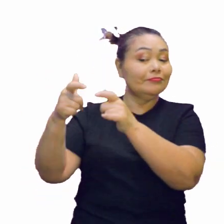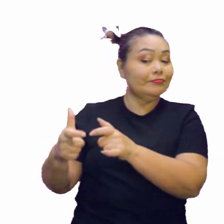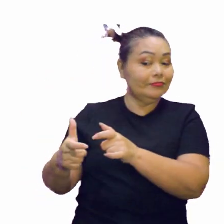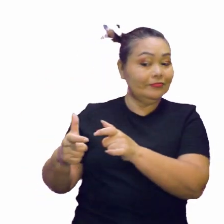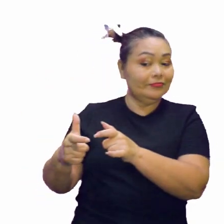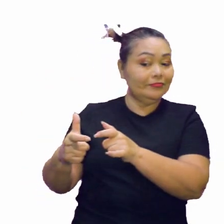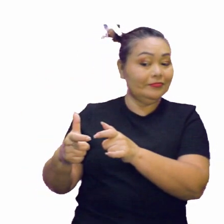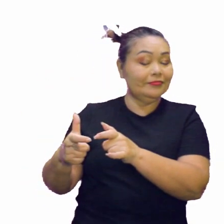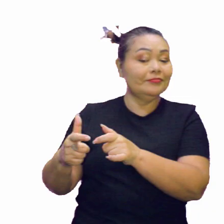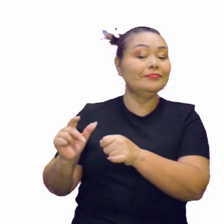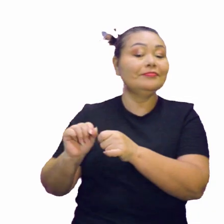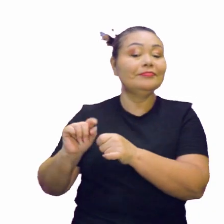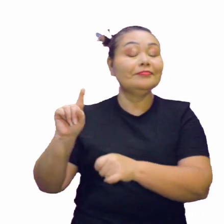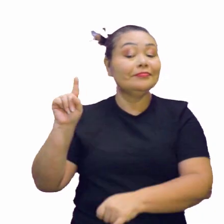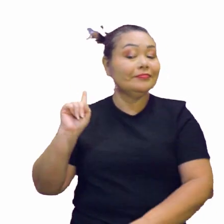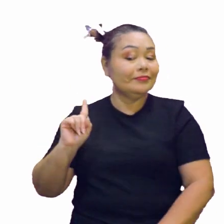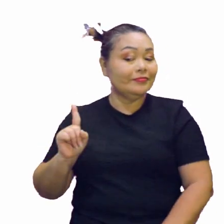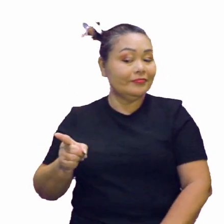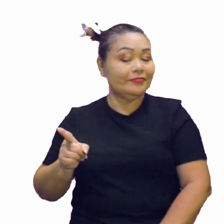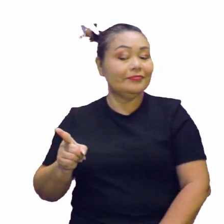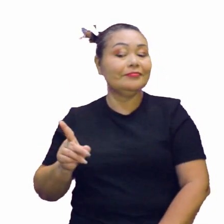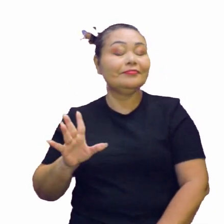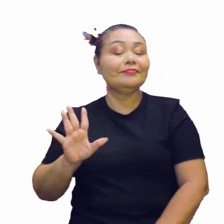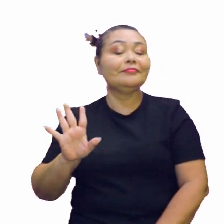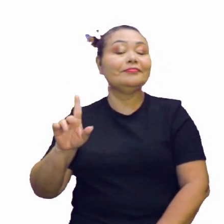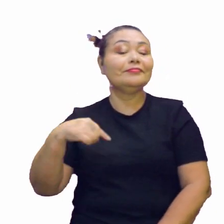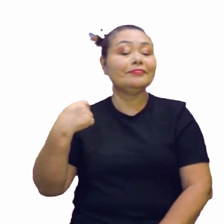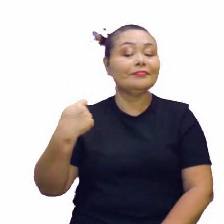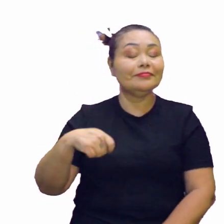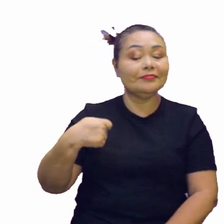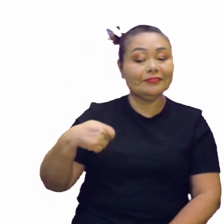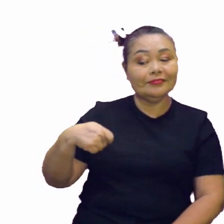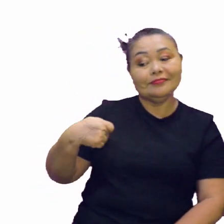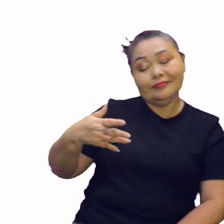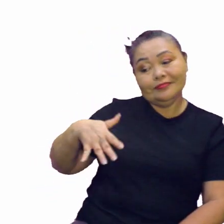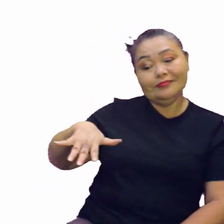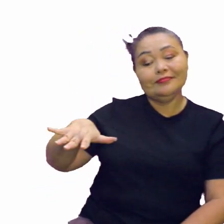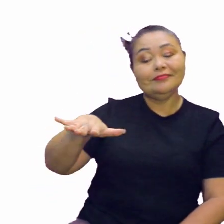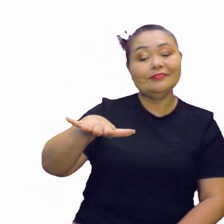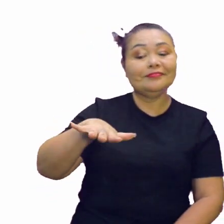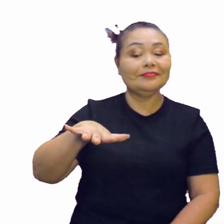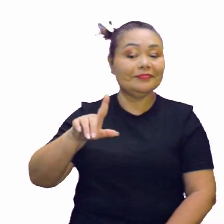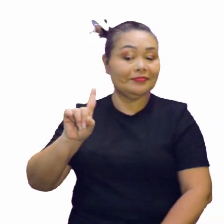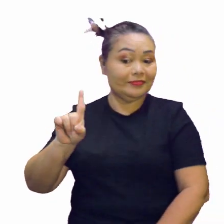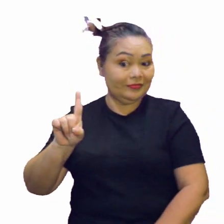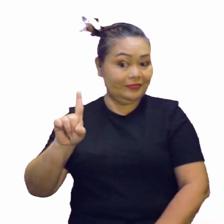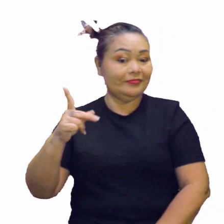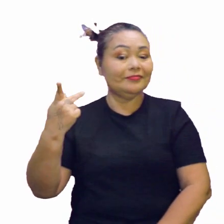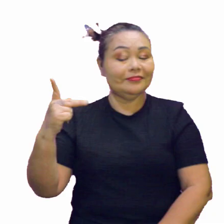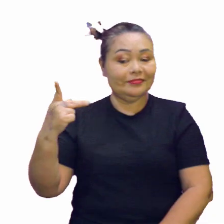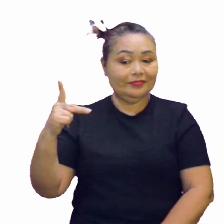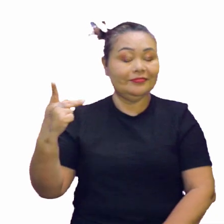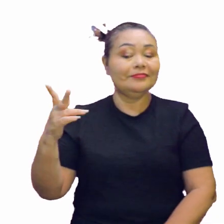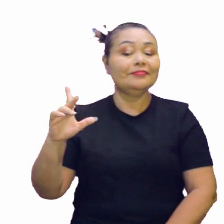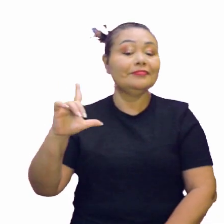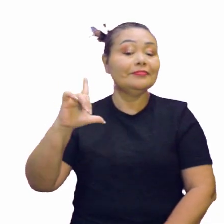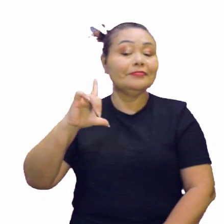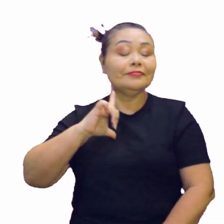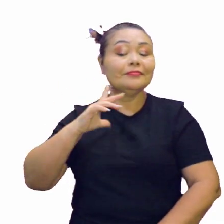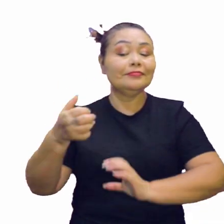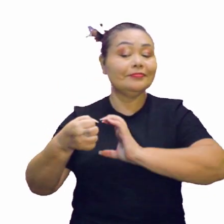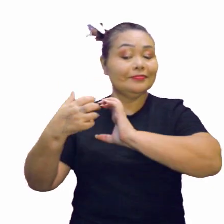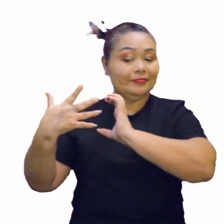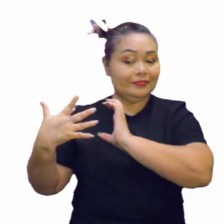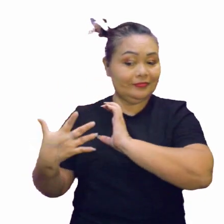Esses exemplares nativos têm necessidades. Esses exemplares nativos têm